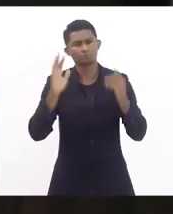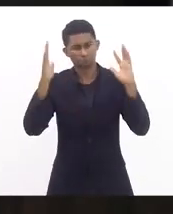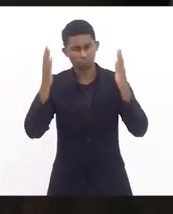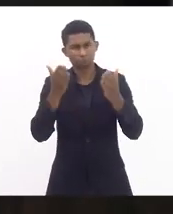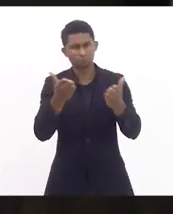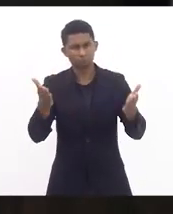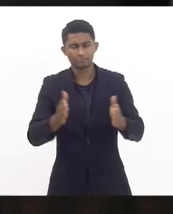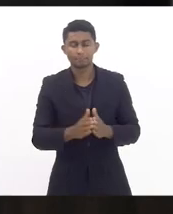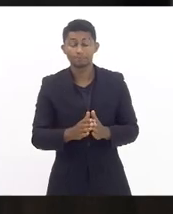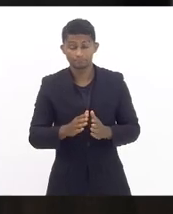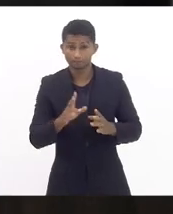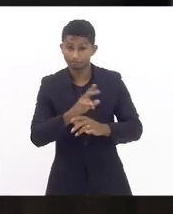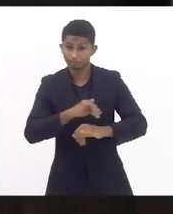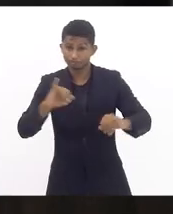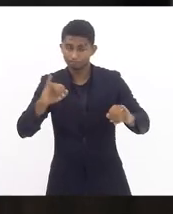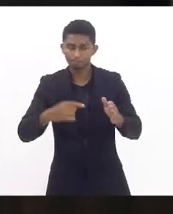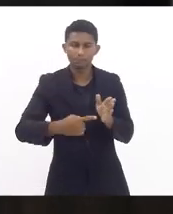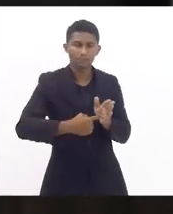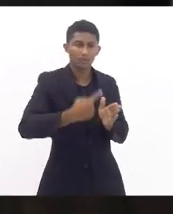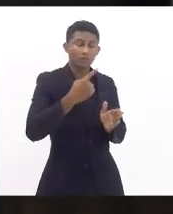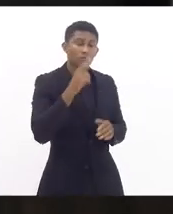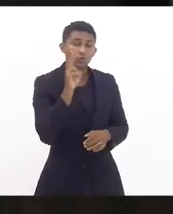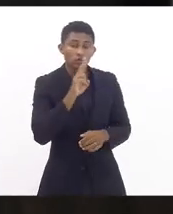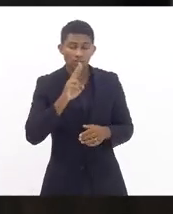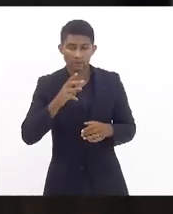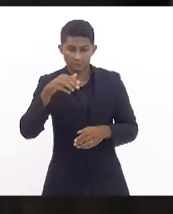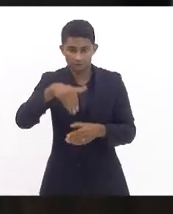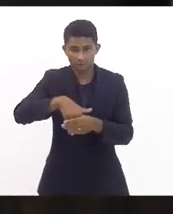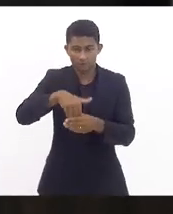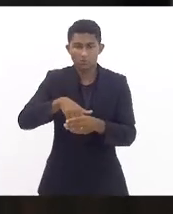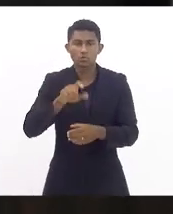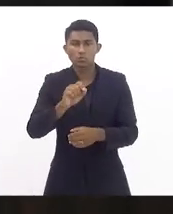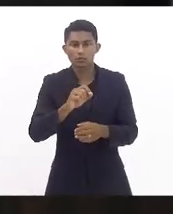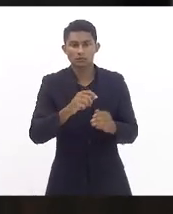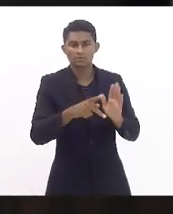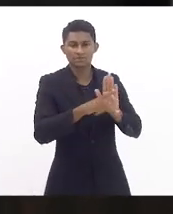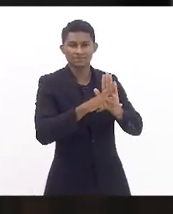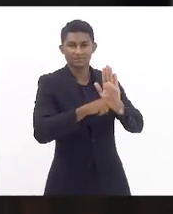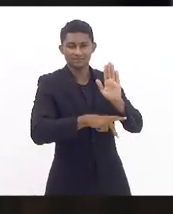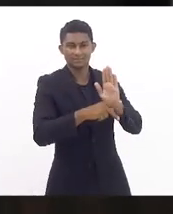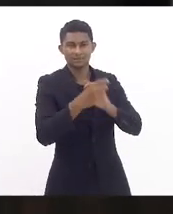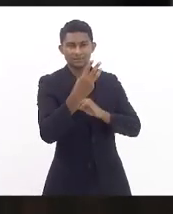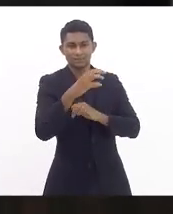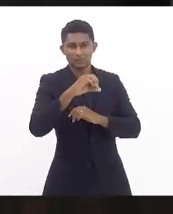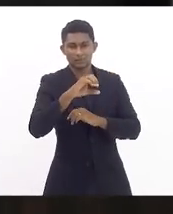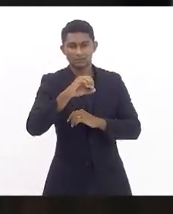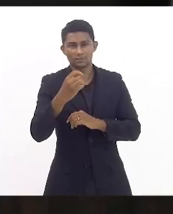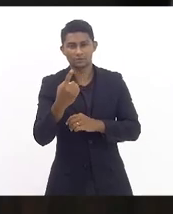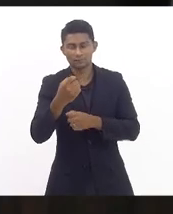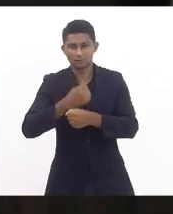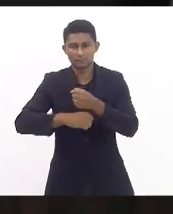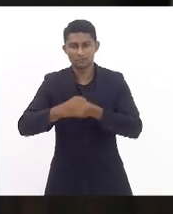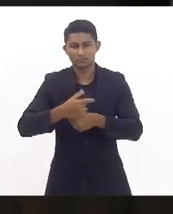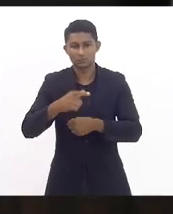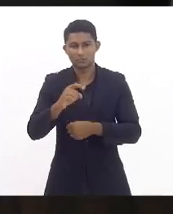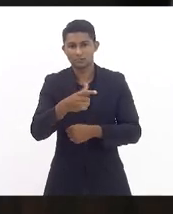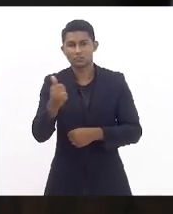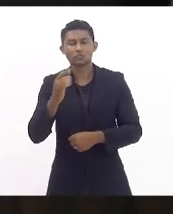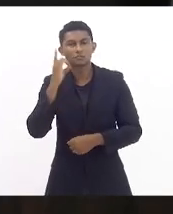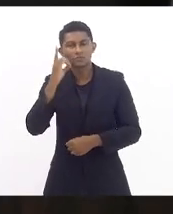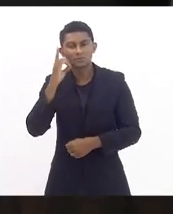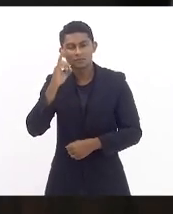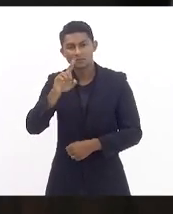Anuncio, em regime de urgência, em votação, em discussão única, projeto de lei 3903 de 21, de autoria da deputada Zeidan, que institui